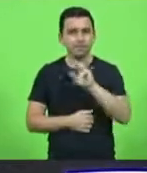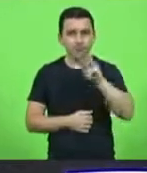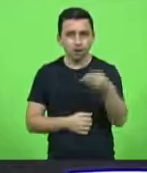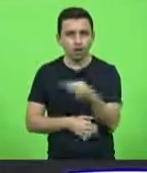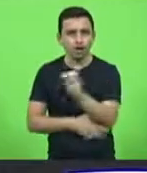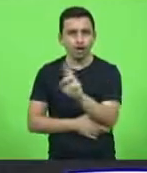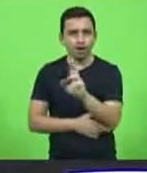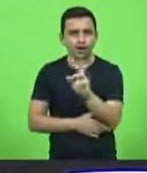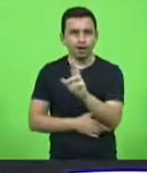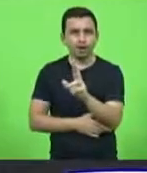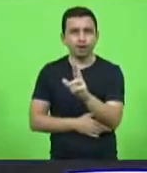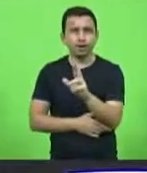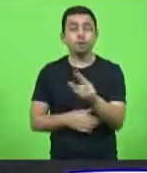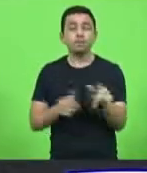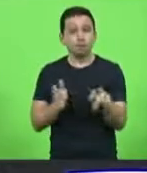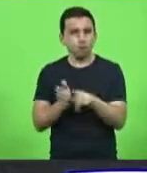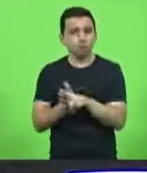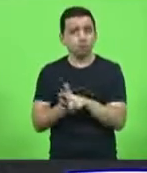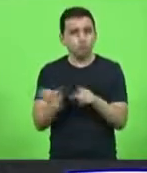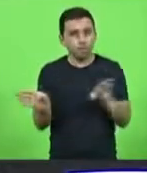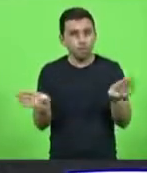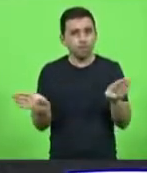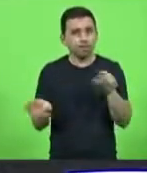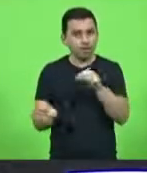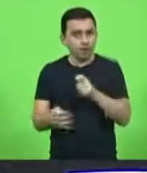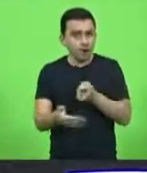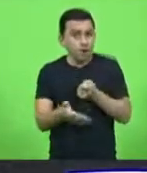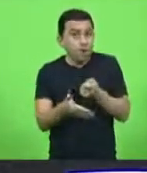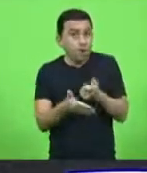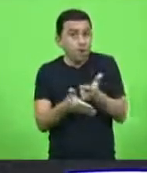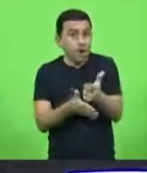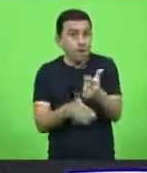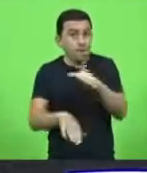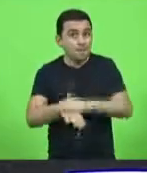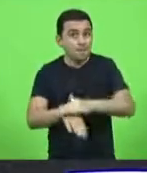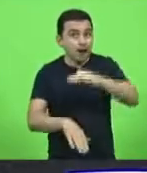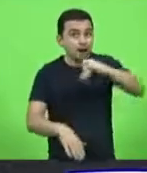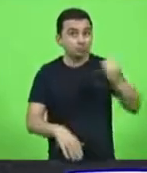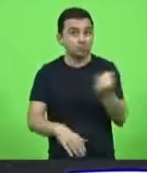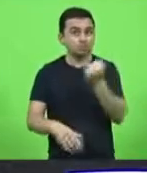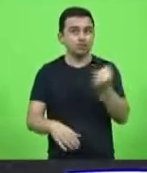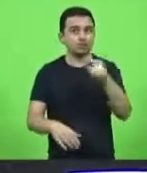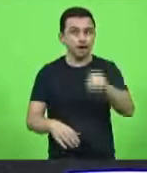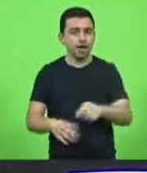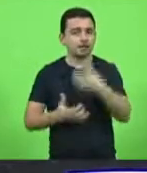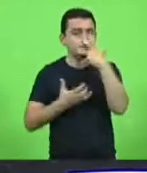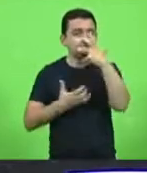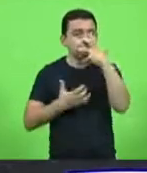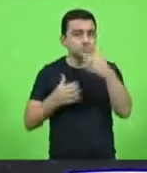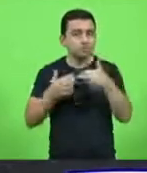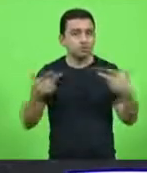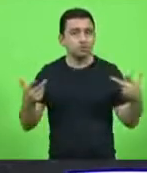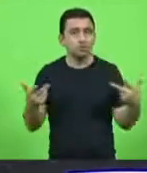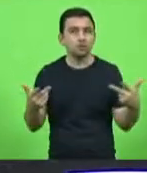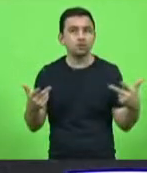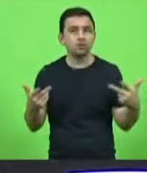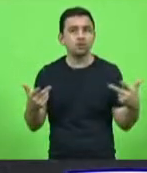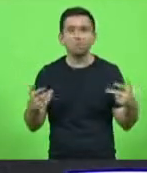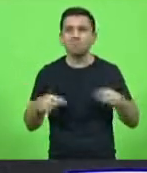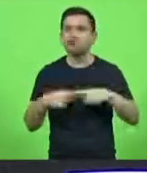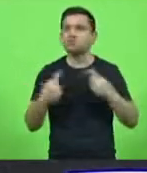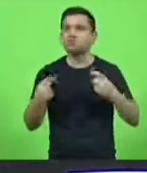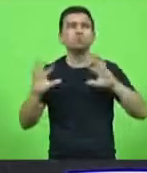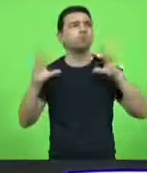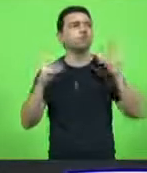que eram para aquele momento aquisição mais importante para o estado que nos respiradores e simplesmente ninguém